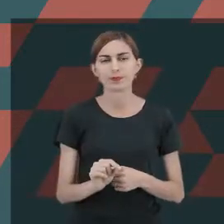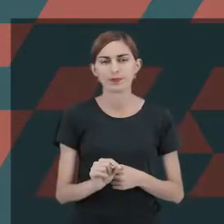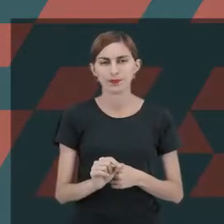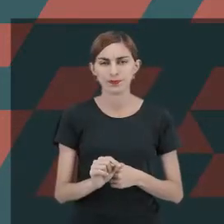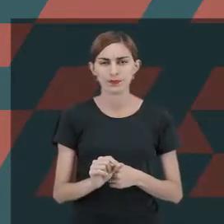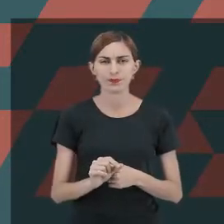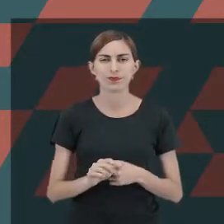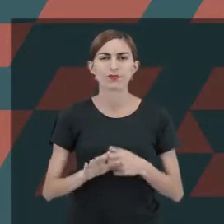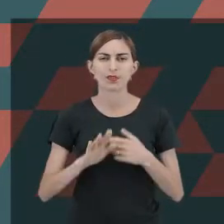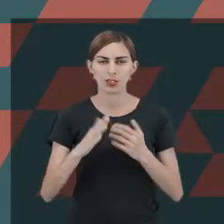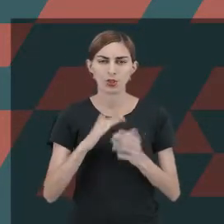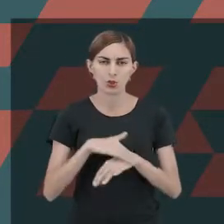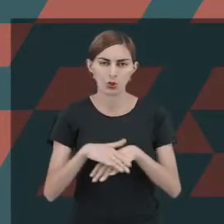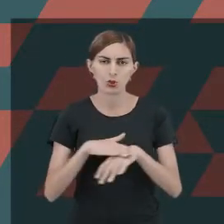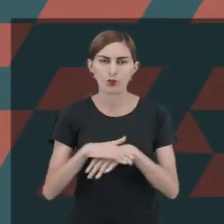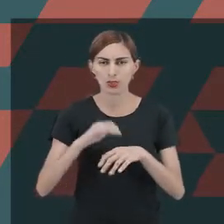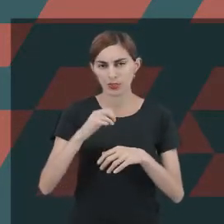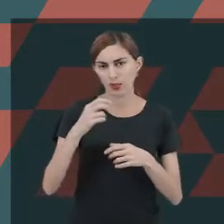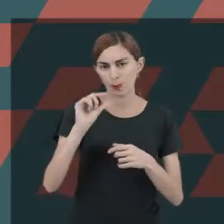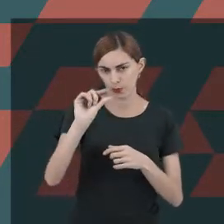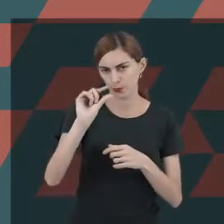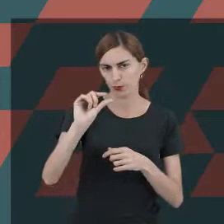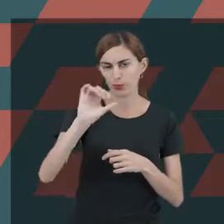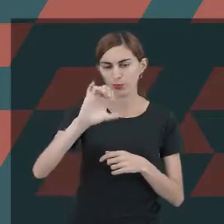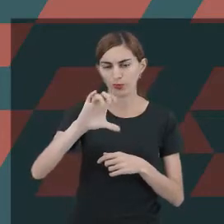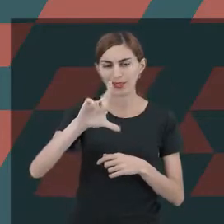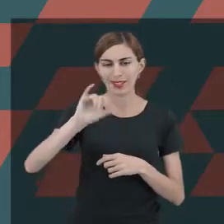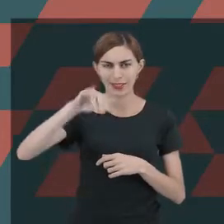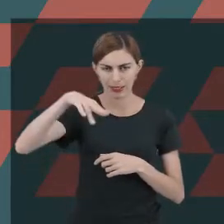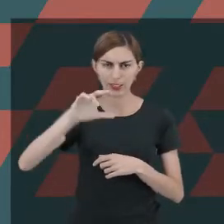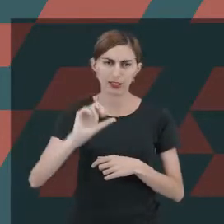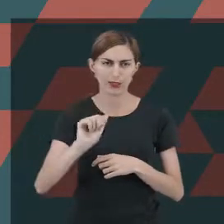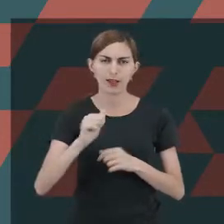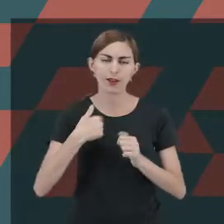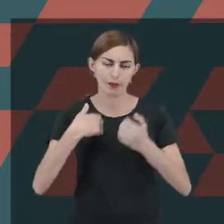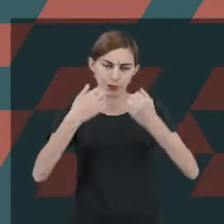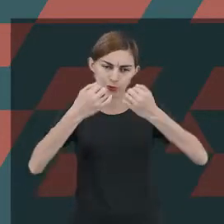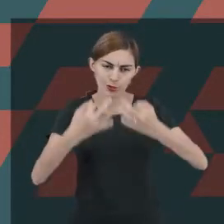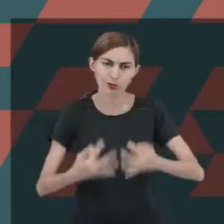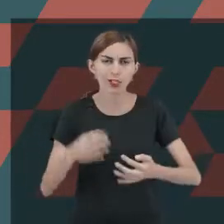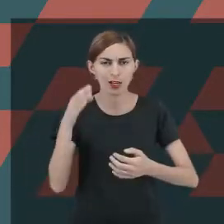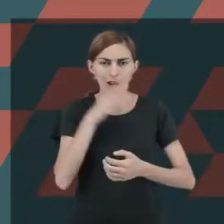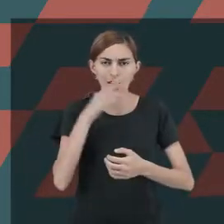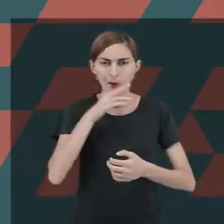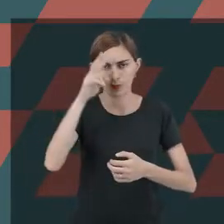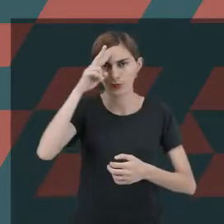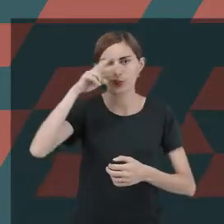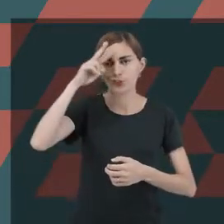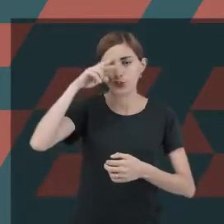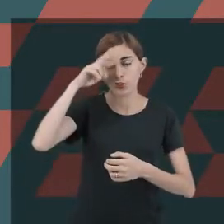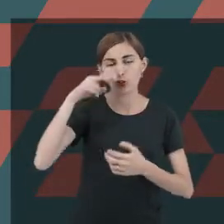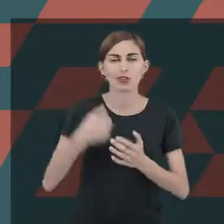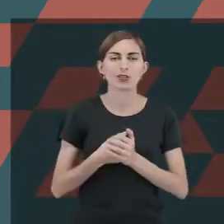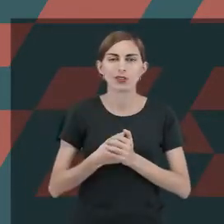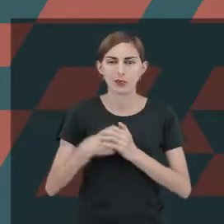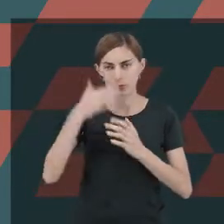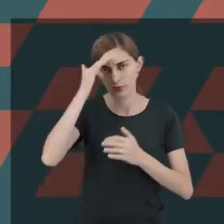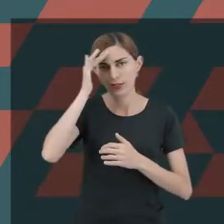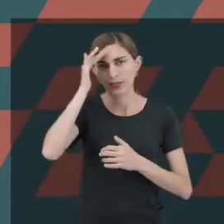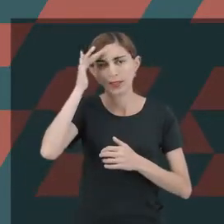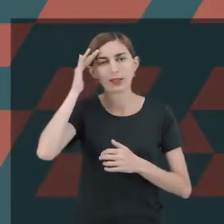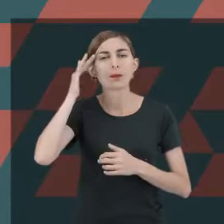a gente vai começar a entrar um pouquinho na parte clínica, né? Eu dei uma explanada bem rápida sobre um pouquinho do histórico para a gente entender